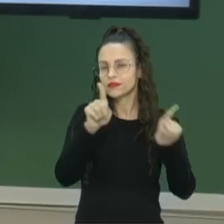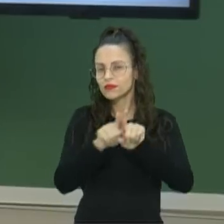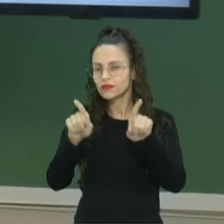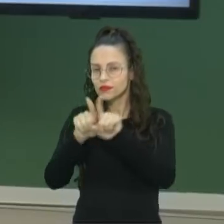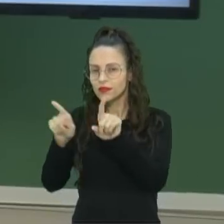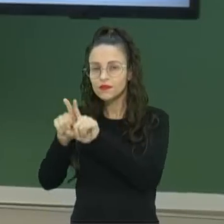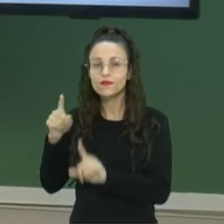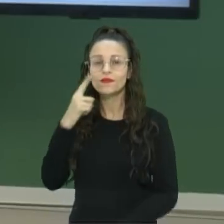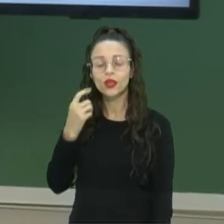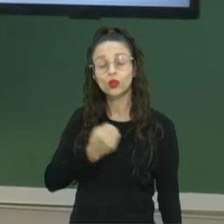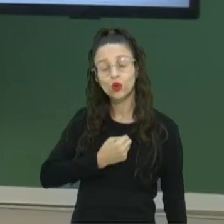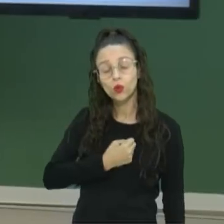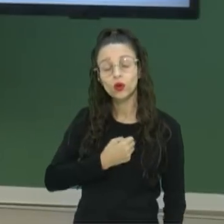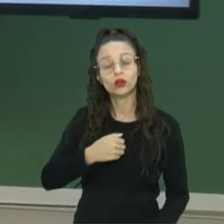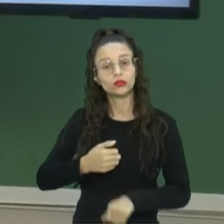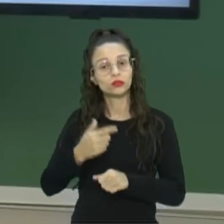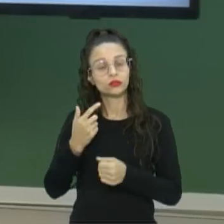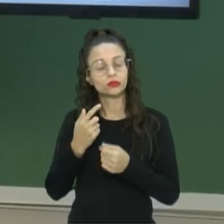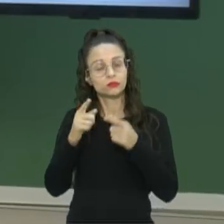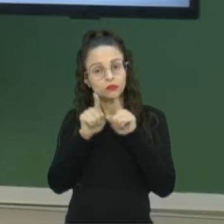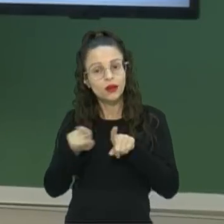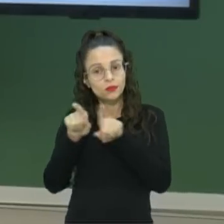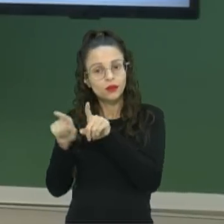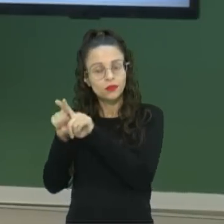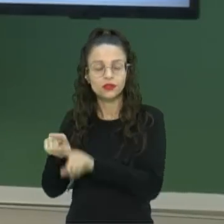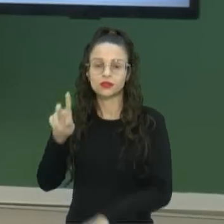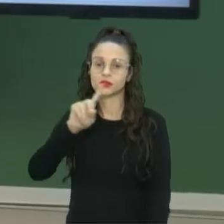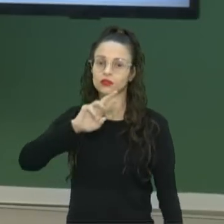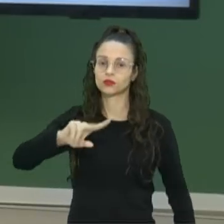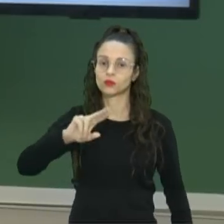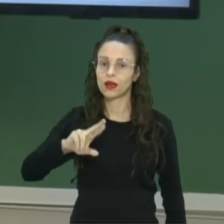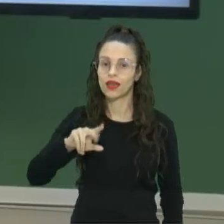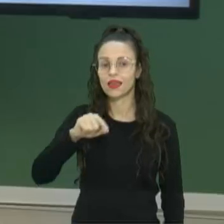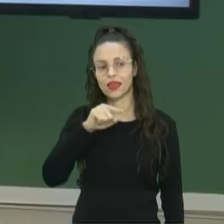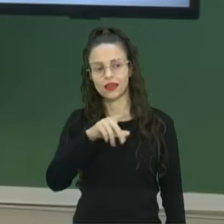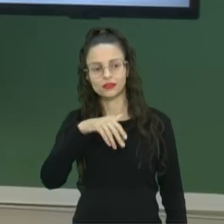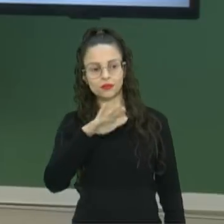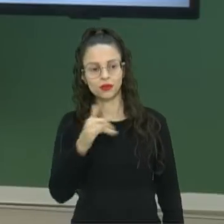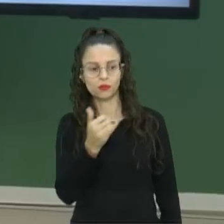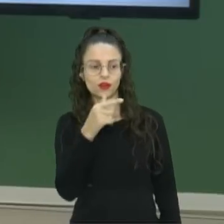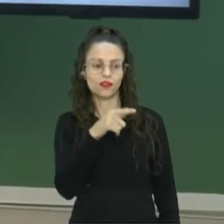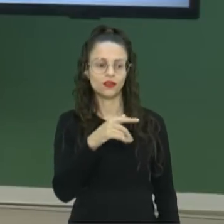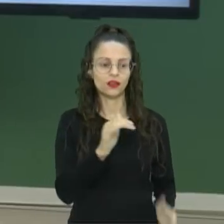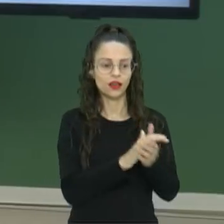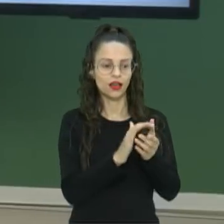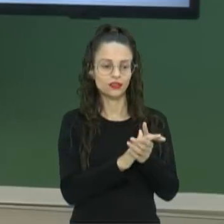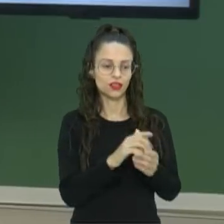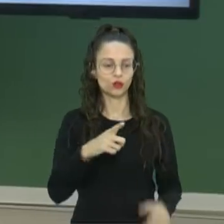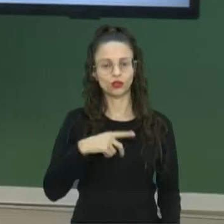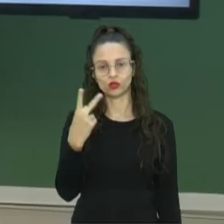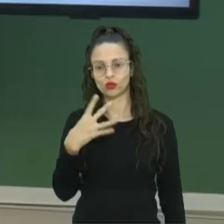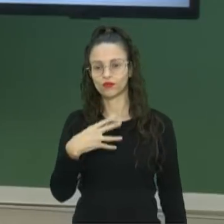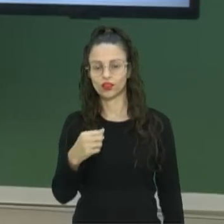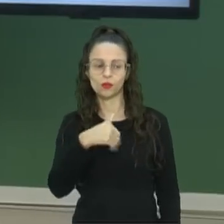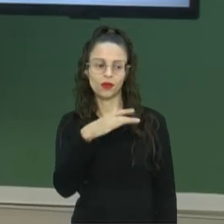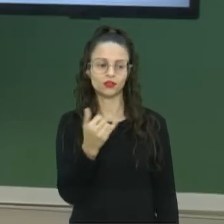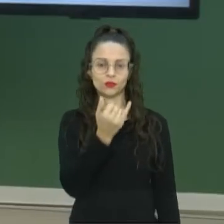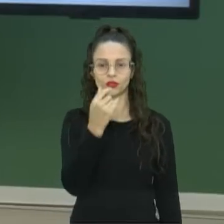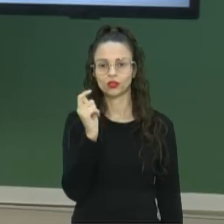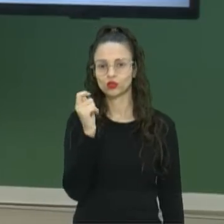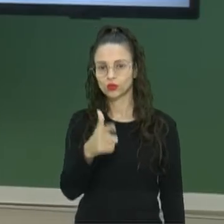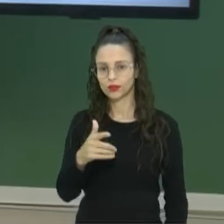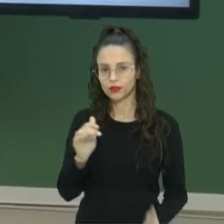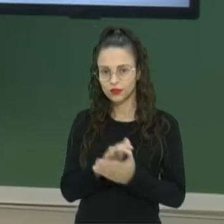a incidência desse número aparecendo mais. Então não é questão de importância. O casal que tem 2 filhos é mais importante que o casal que tem